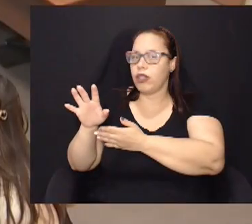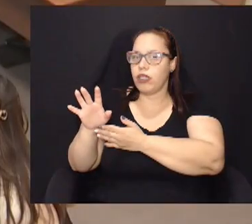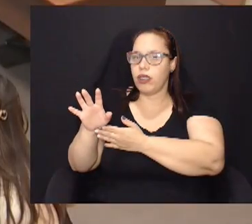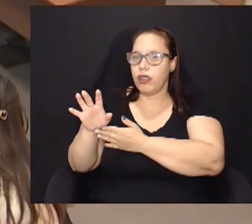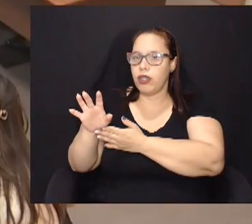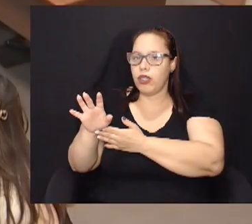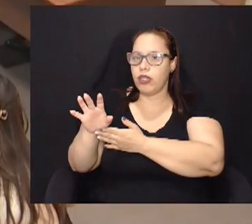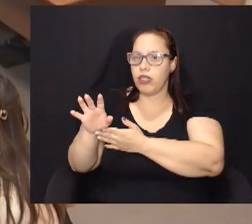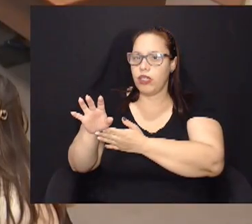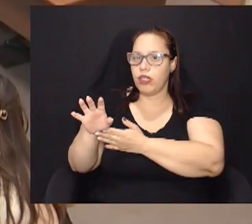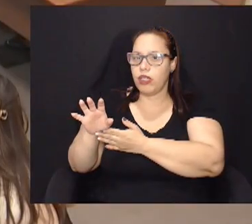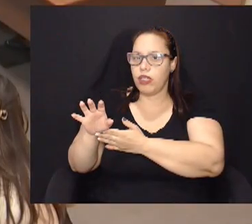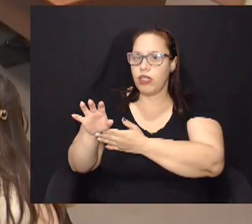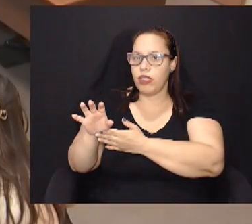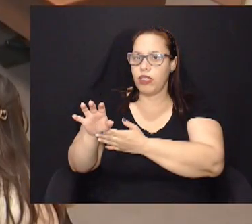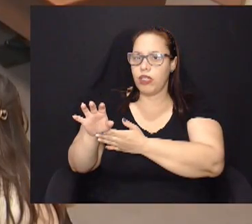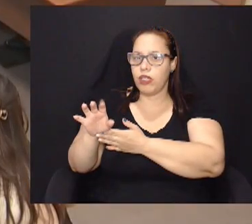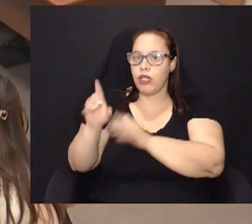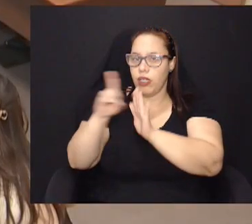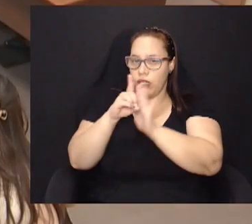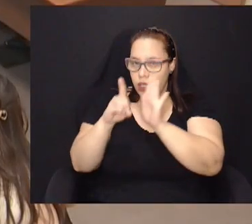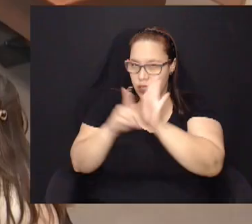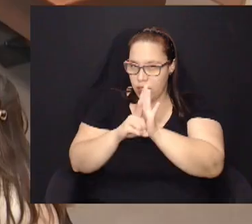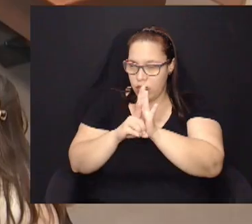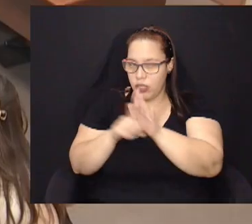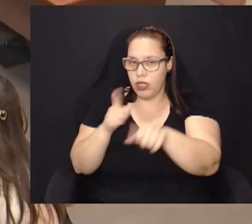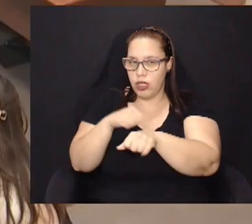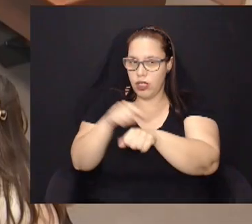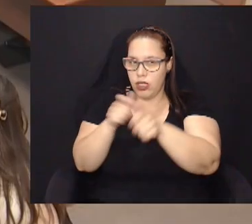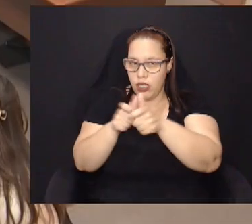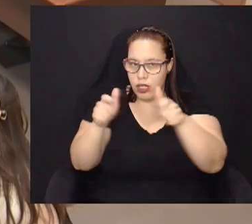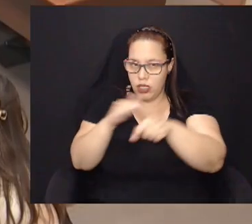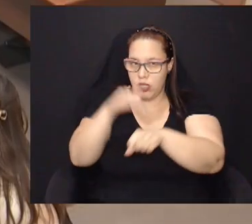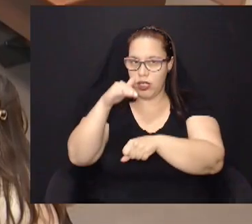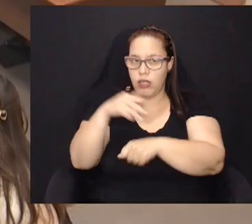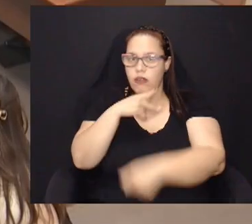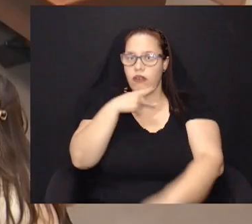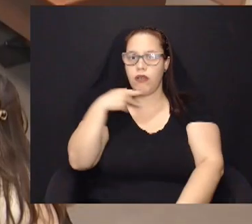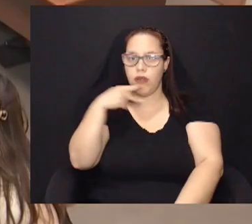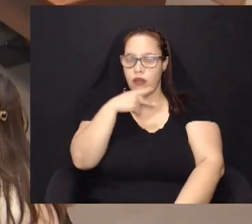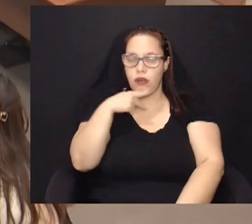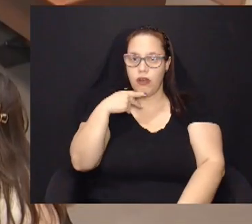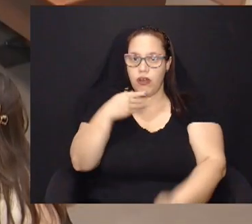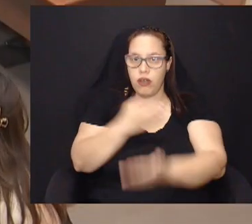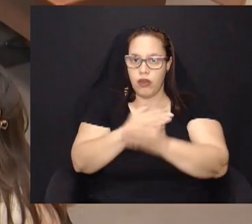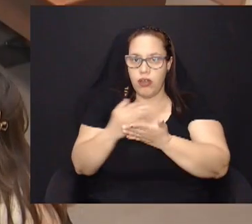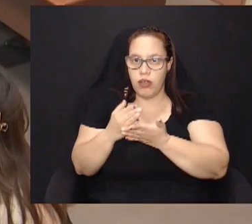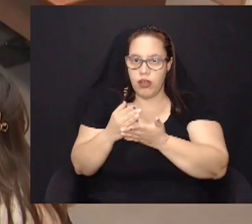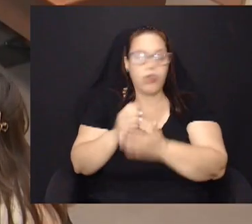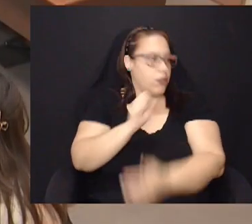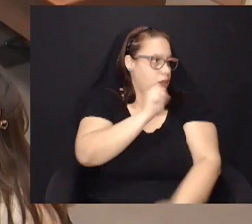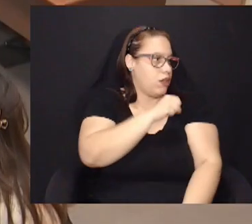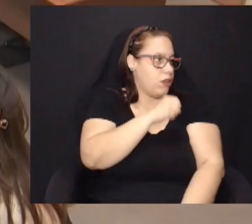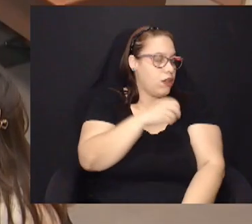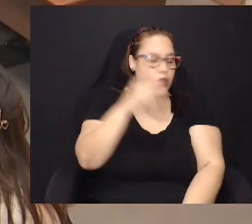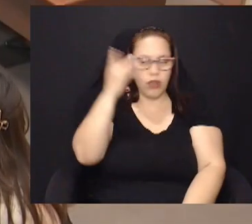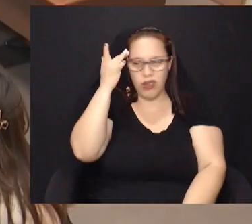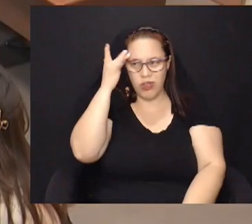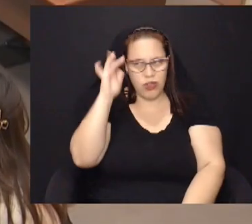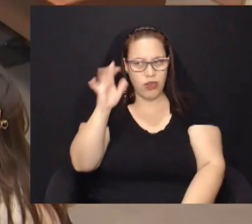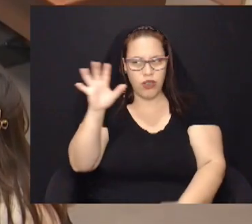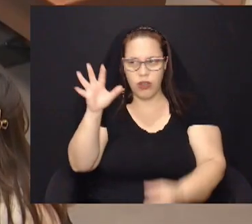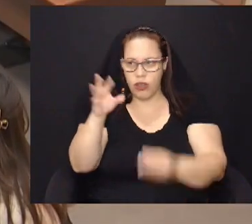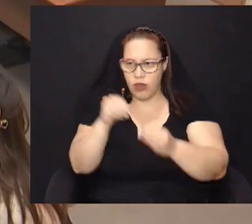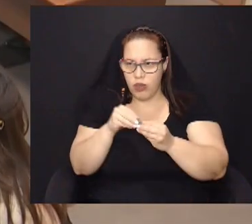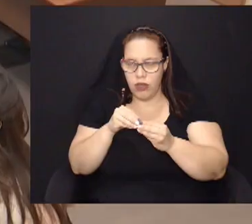estava falando aqui do decreto da extensão de horário, né, que aí depois o vereador Permínio começou a falar da Arautos da Paz, Sim. E aí eu não consegui concluir aqui o